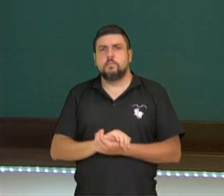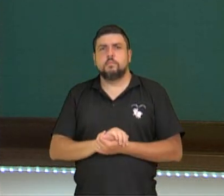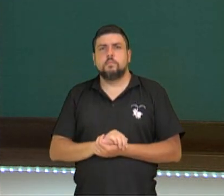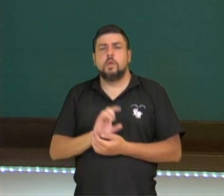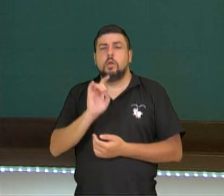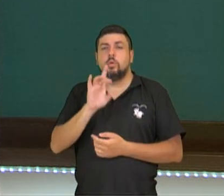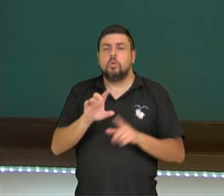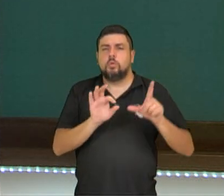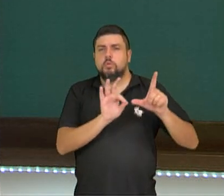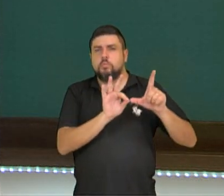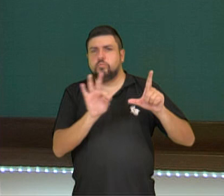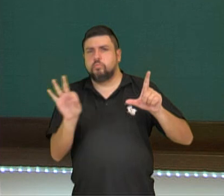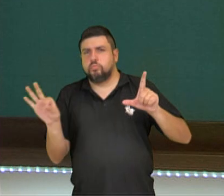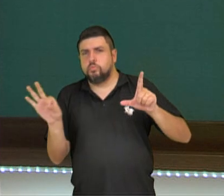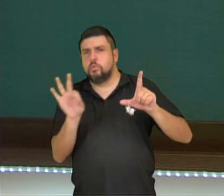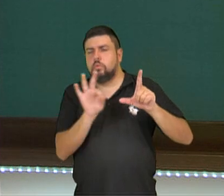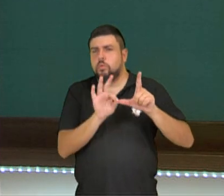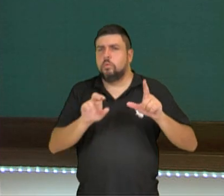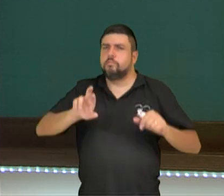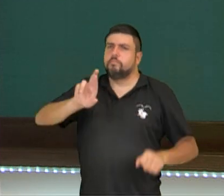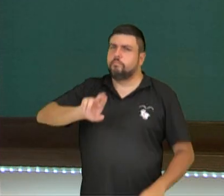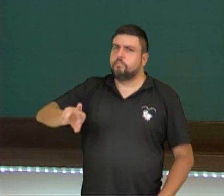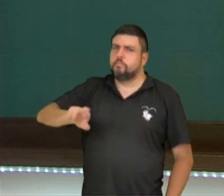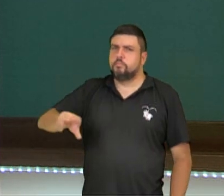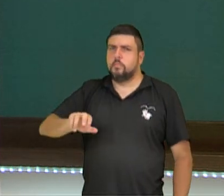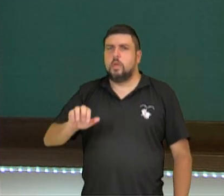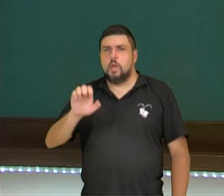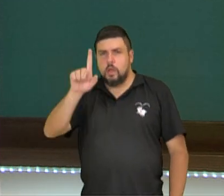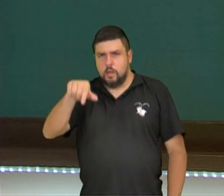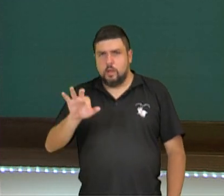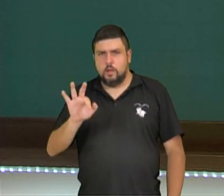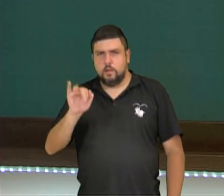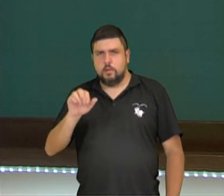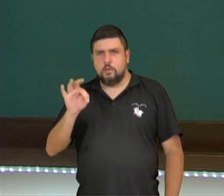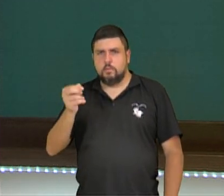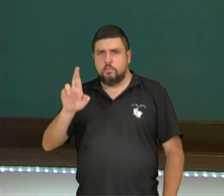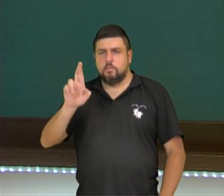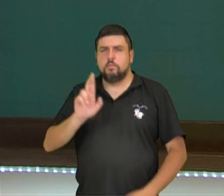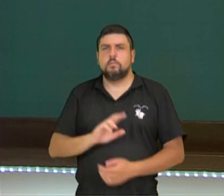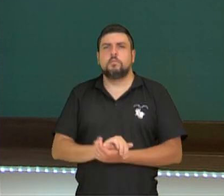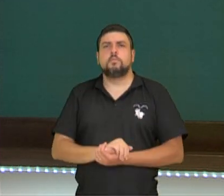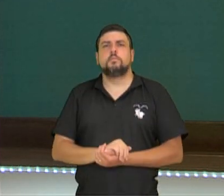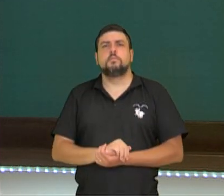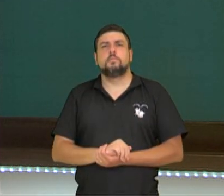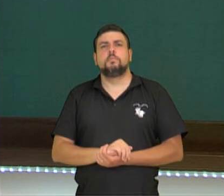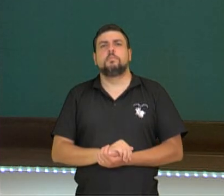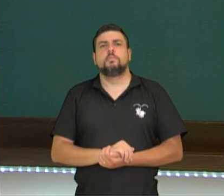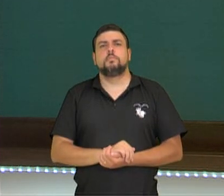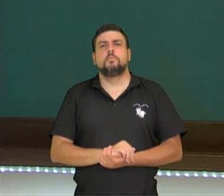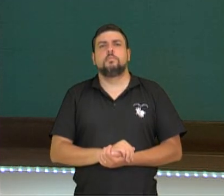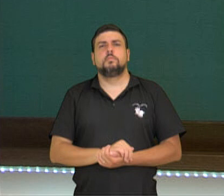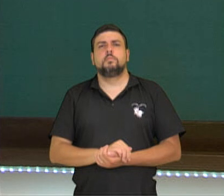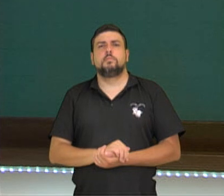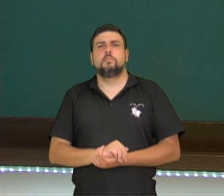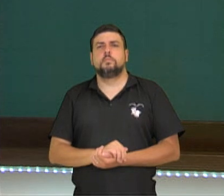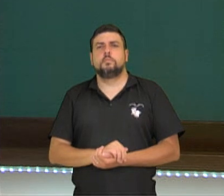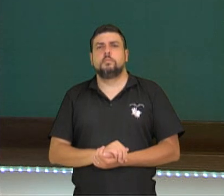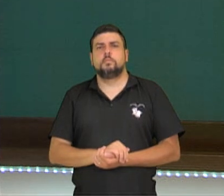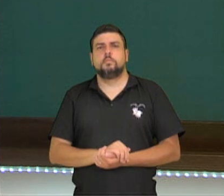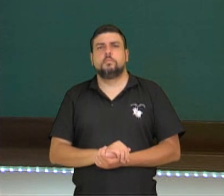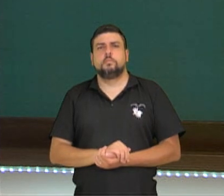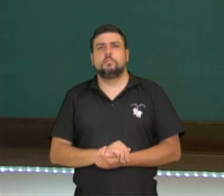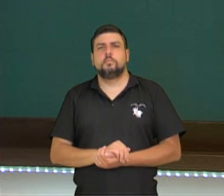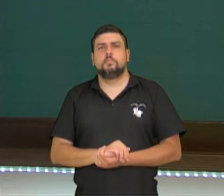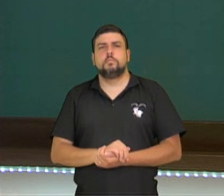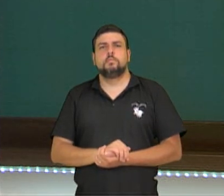a latitude não é elemento, e sim fator, tá? Então, para a gente entender bem claramente isso.